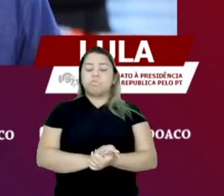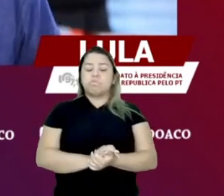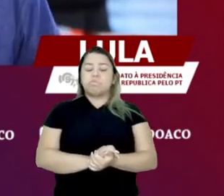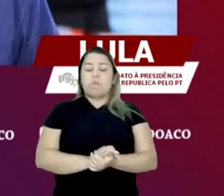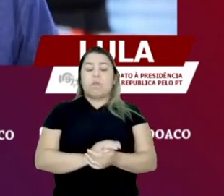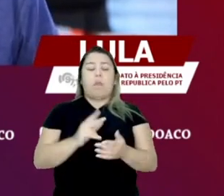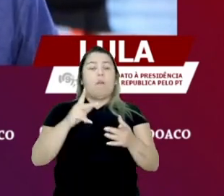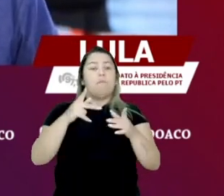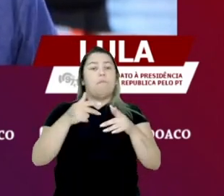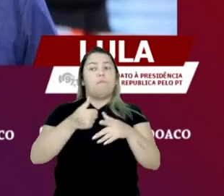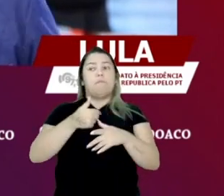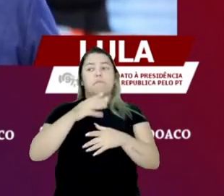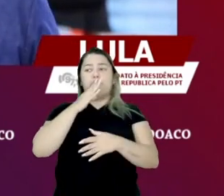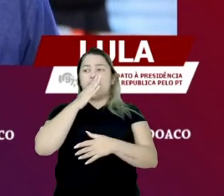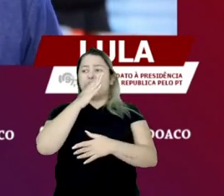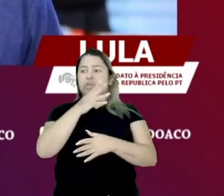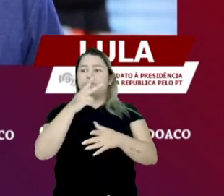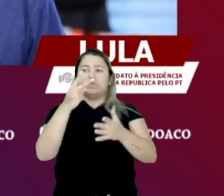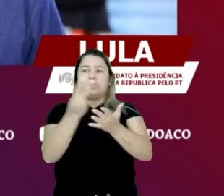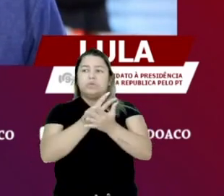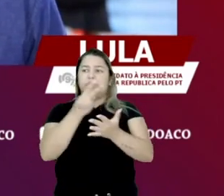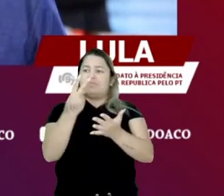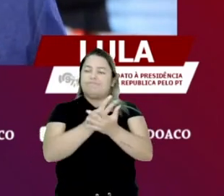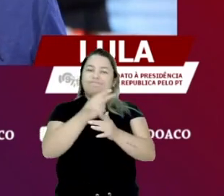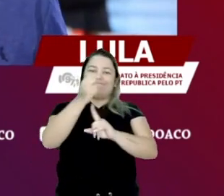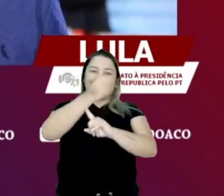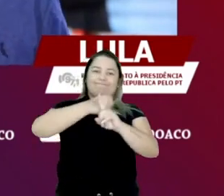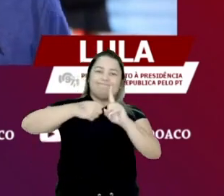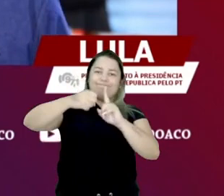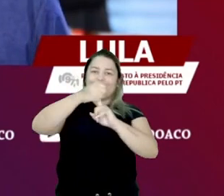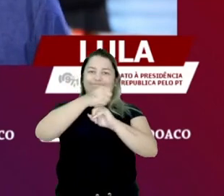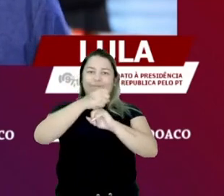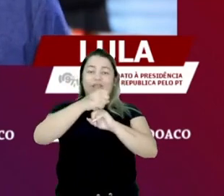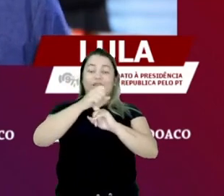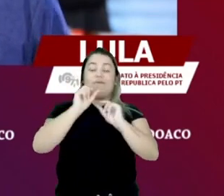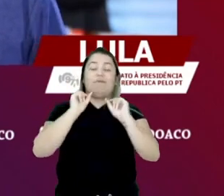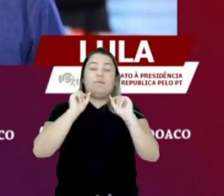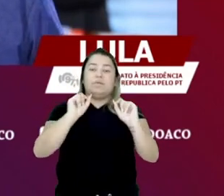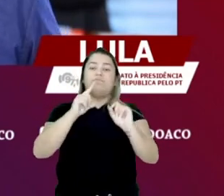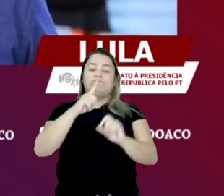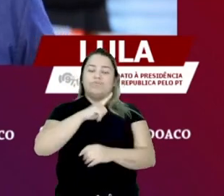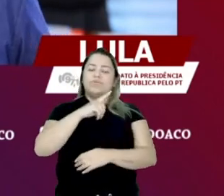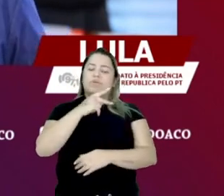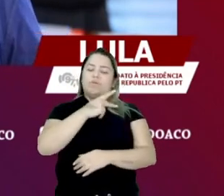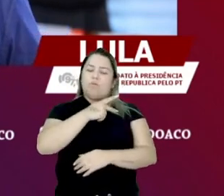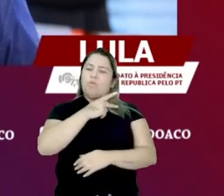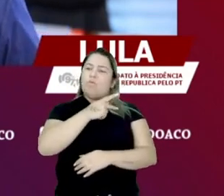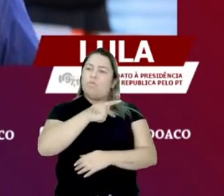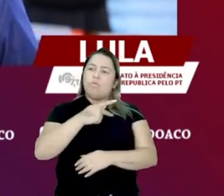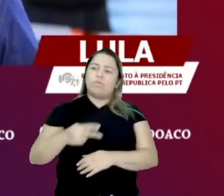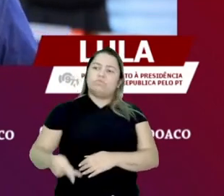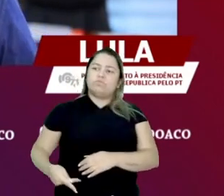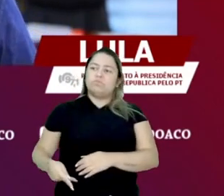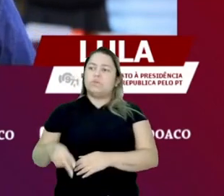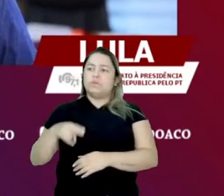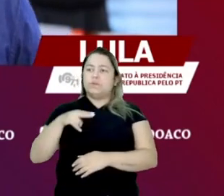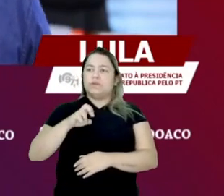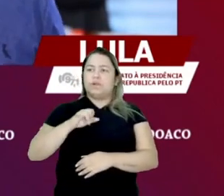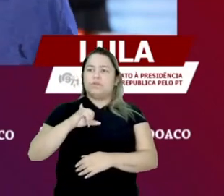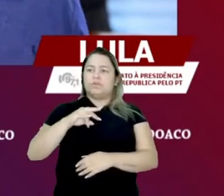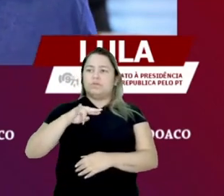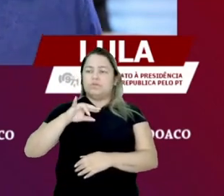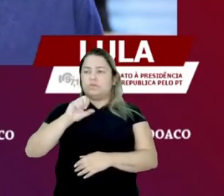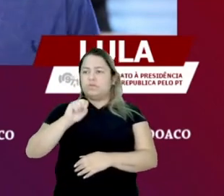na pandemia, ele não acreditou no Covid, ele não acreditou na ciência, ele não acreditou na Organização Mundial da Saúde, ele